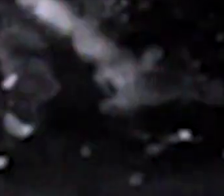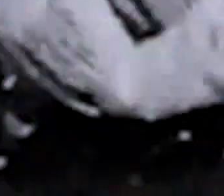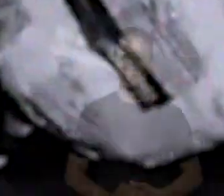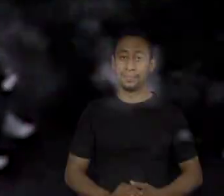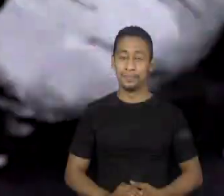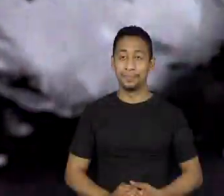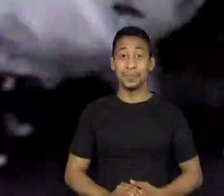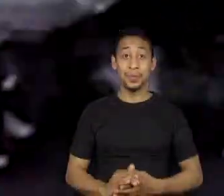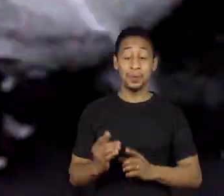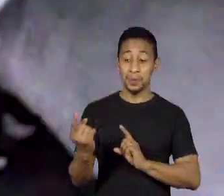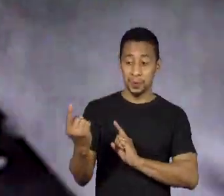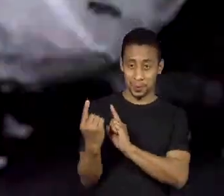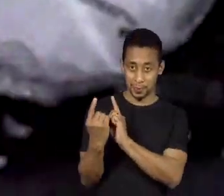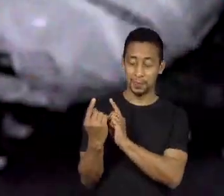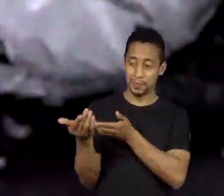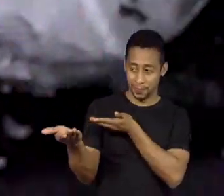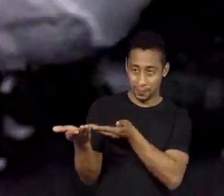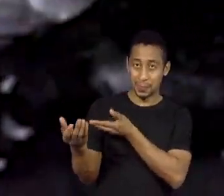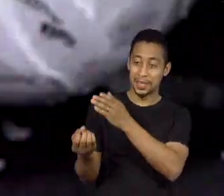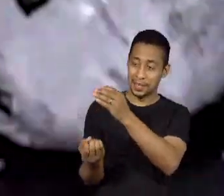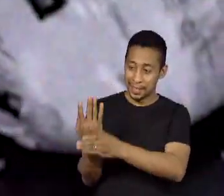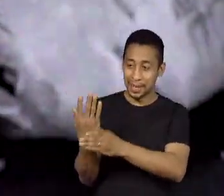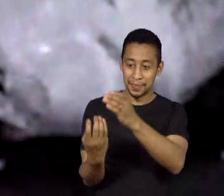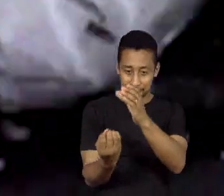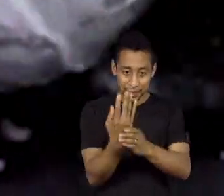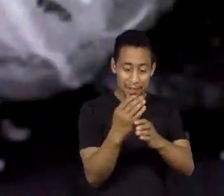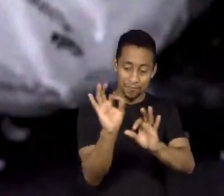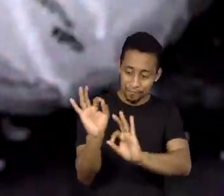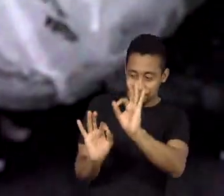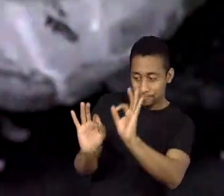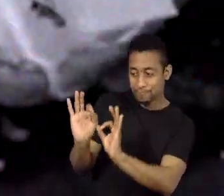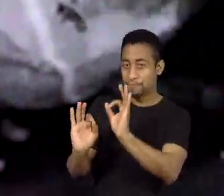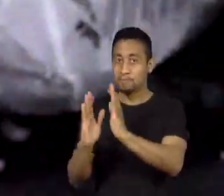Nós fazíamos bonecos.